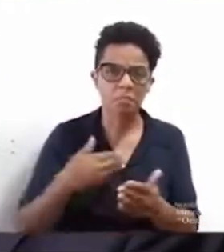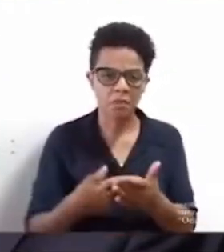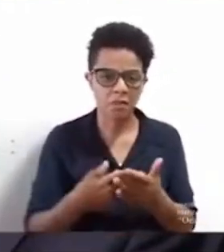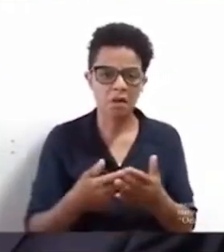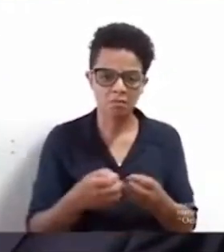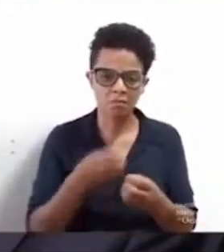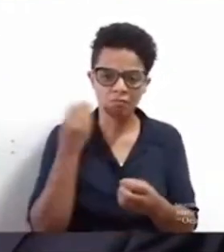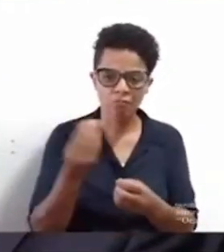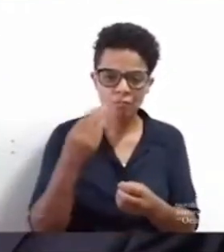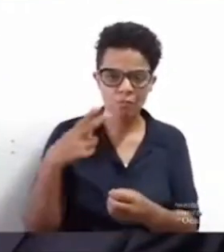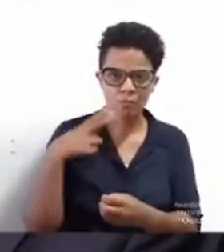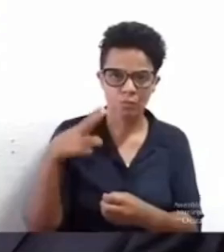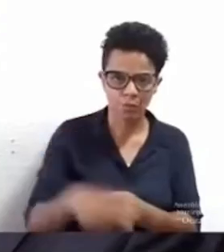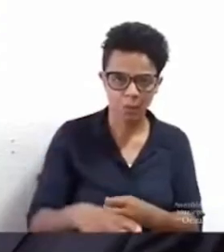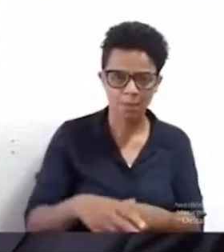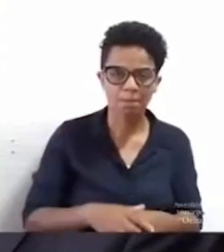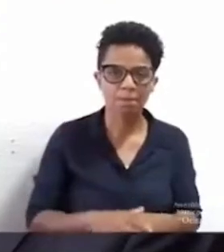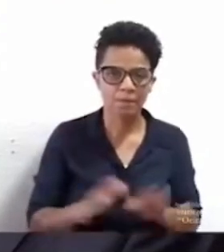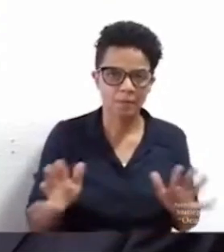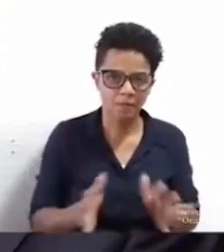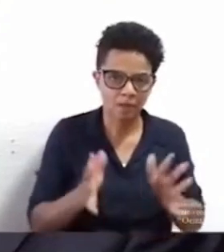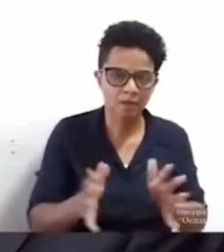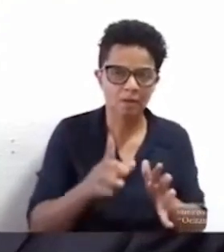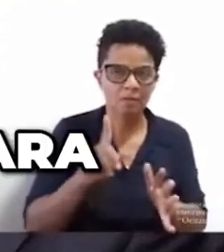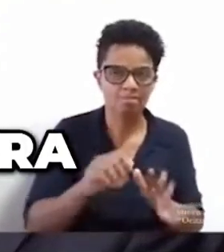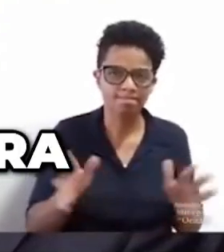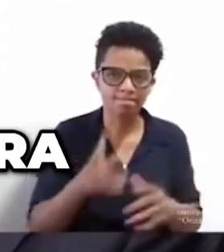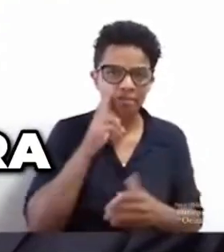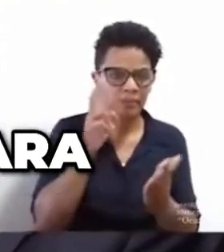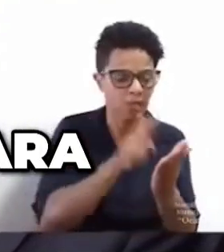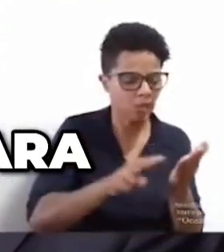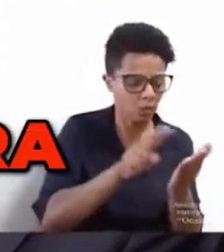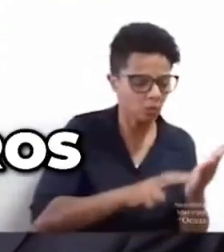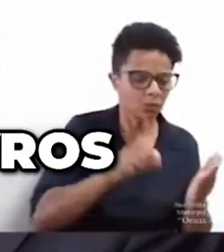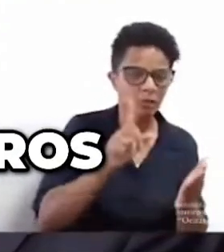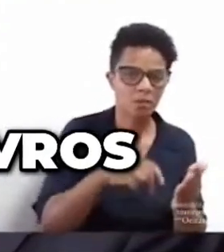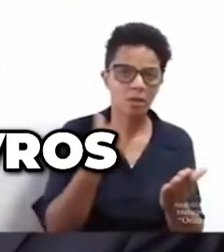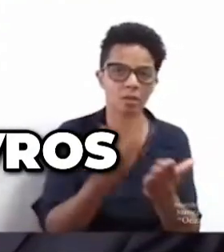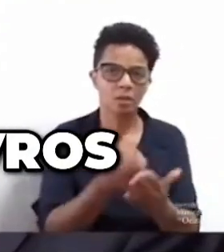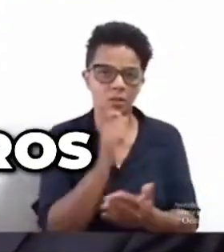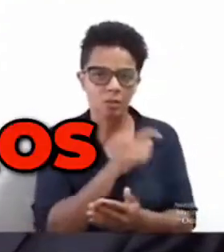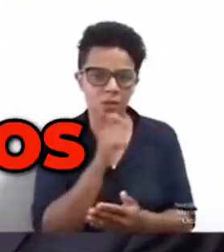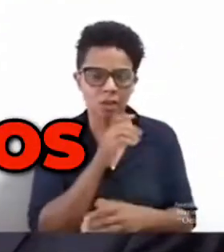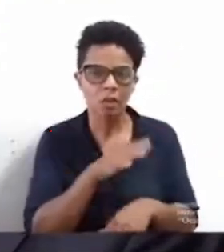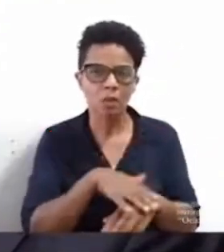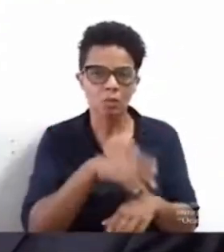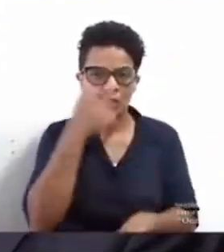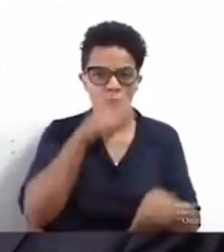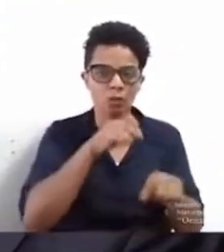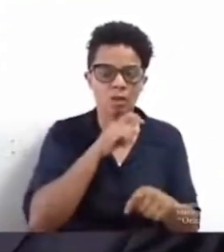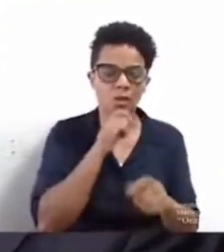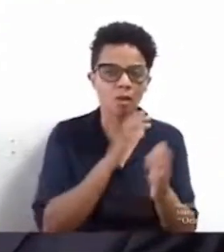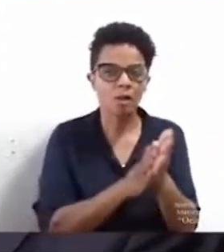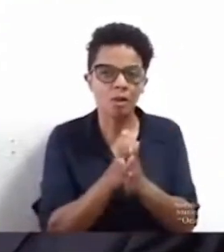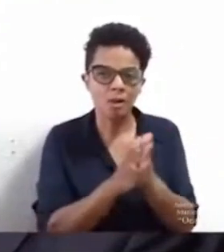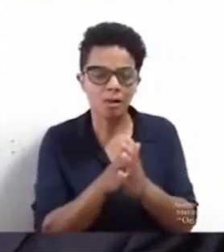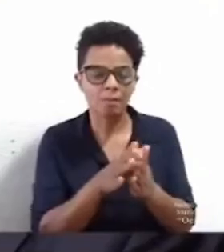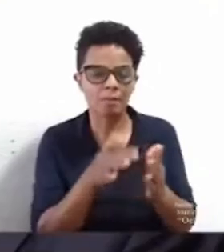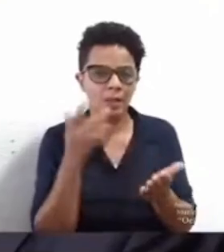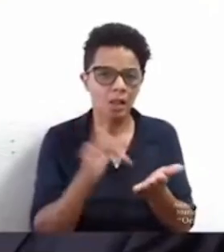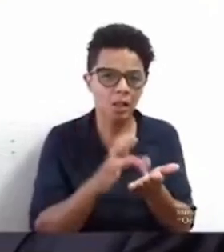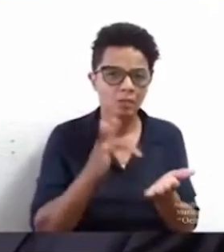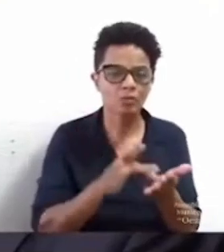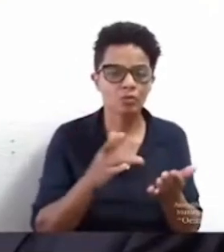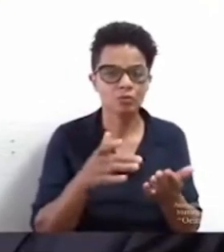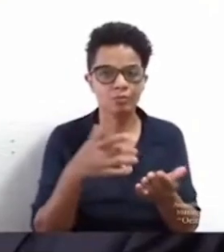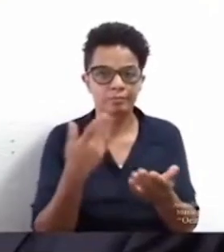em Portugal, incentivam e promovem a leitura e oferecem uma oportunidade para os banhistas desfrutarem de livros, revistas e jornais nas horas